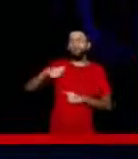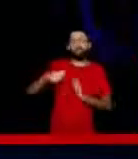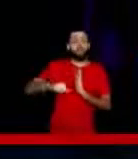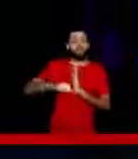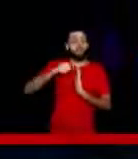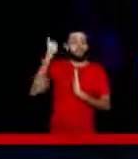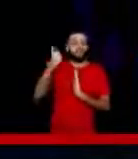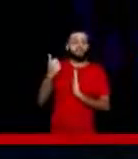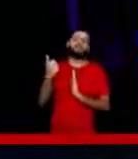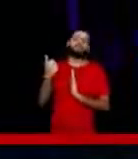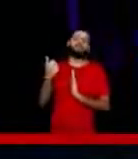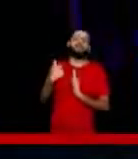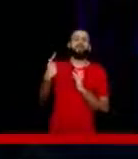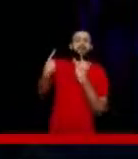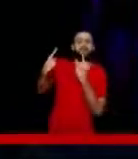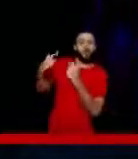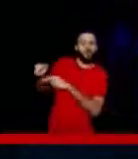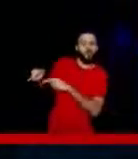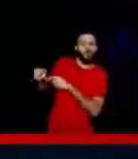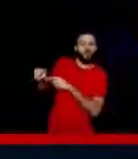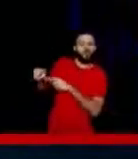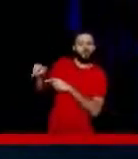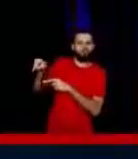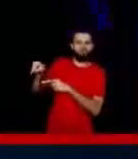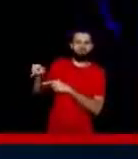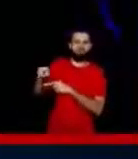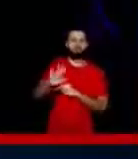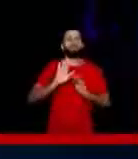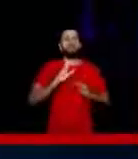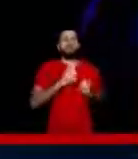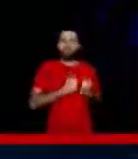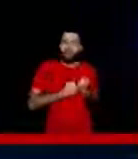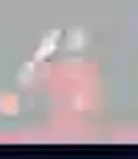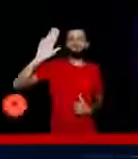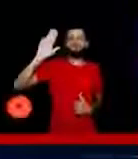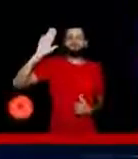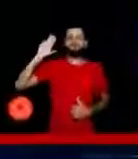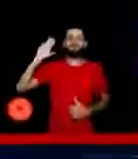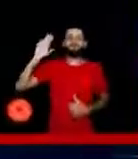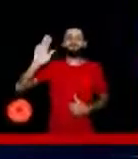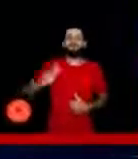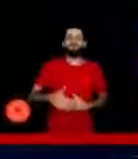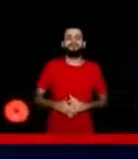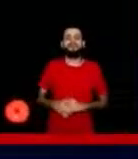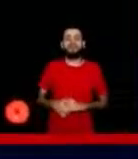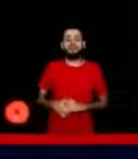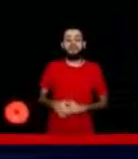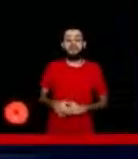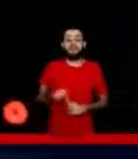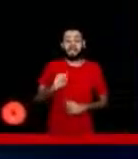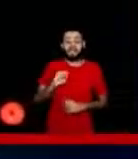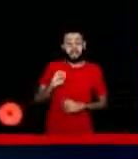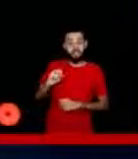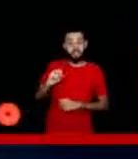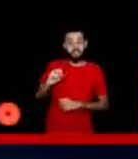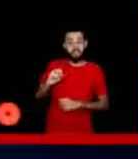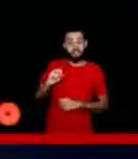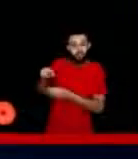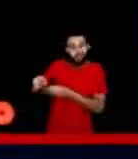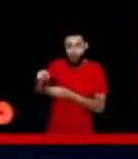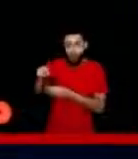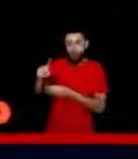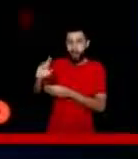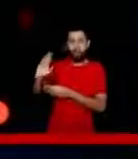Oficial, frisando aqui que sem querer ser repetitivo. Tanto é que nós estamos aqui dialogando por conta da transparência que a Prefeitura de São Paulo dá em todos os seus